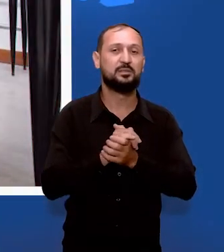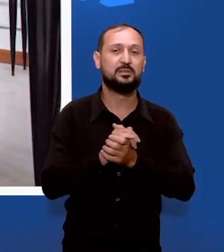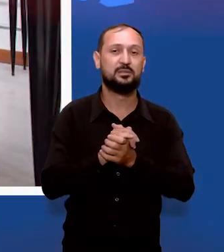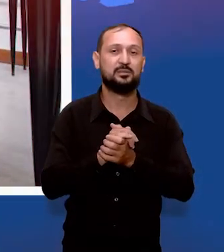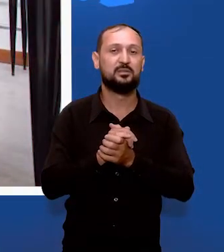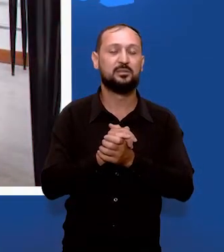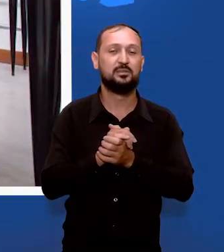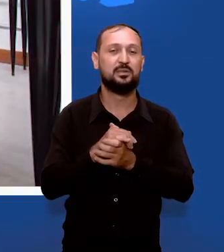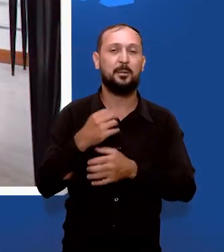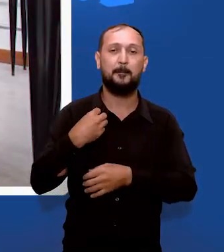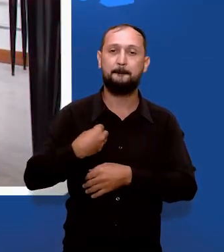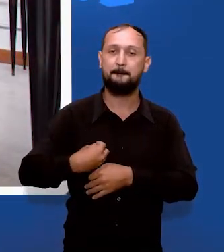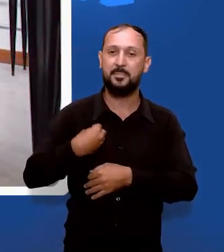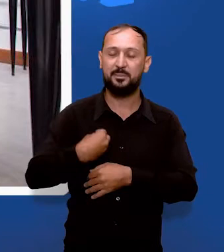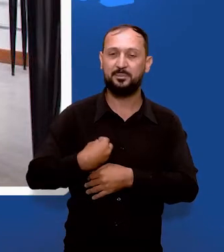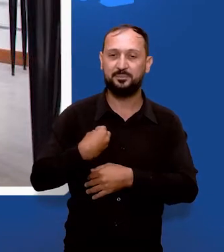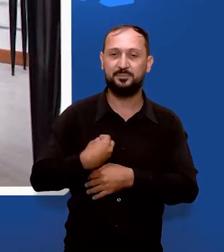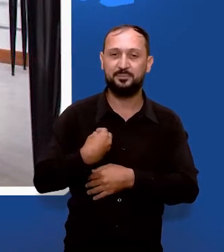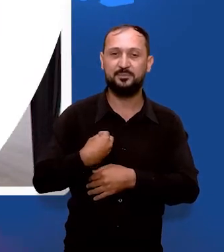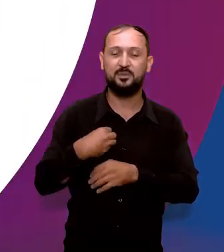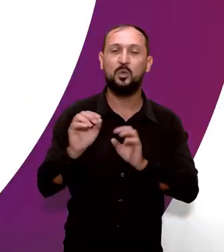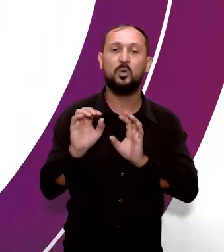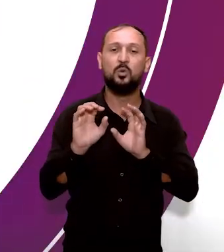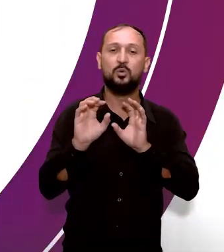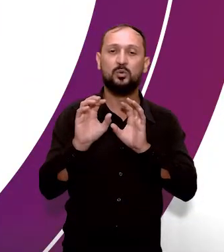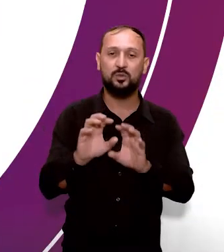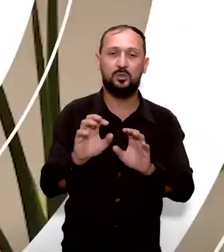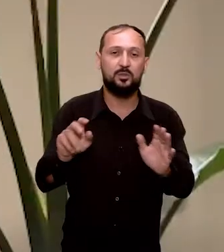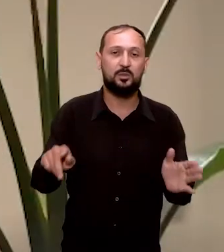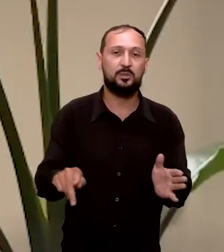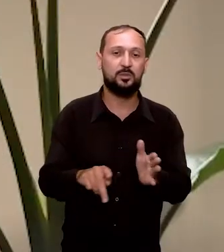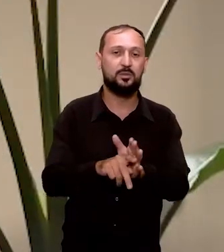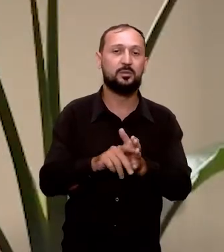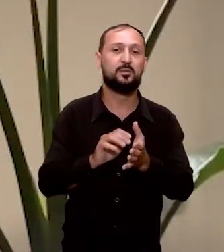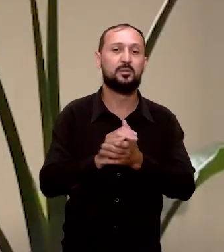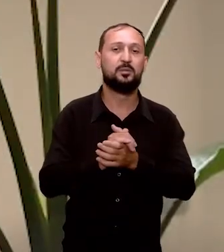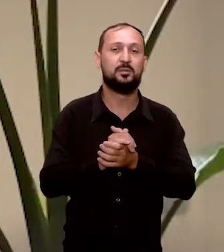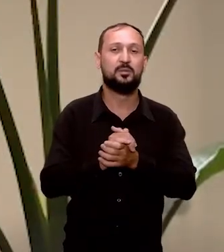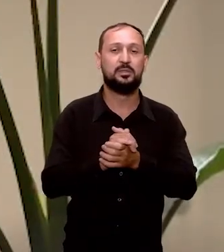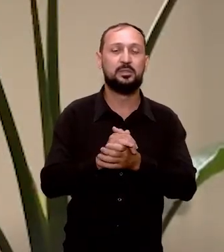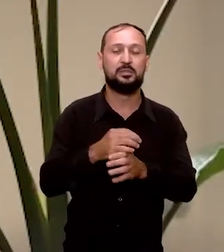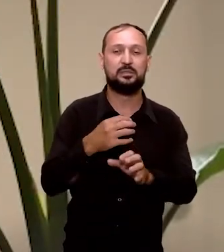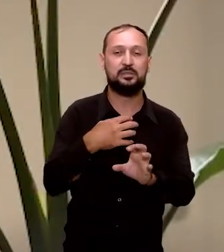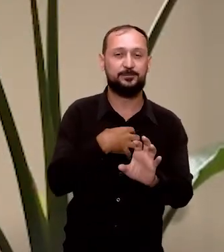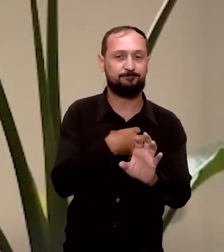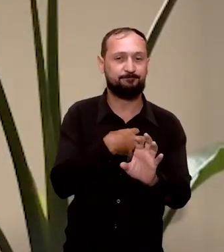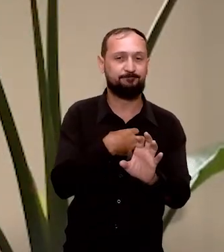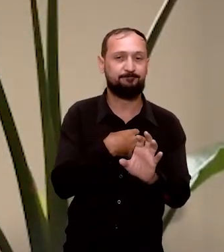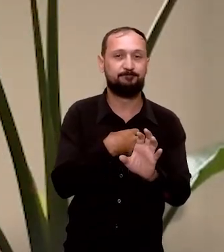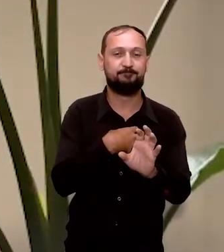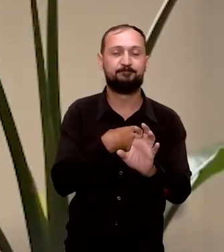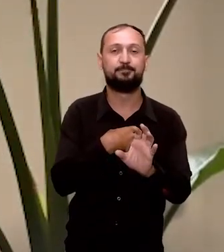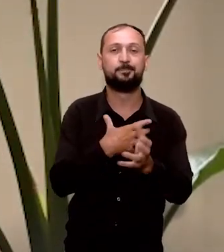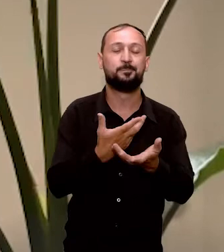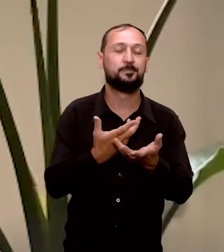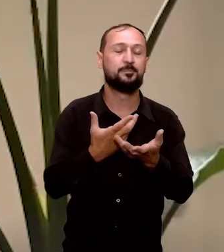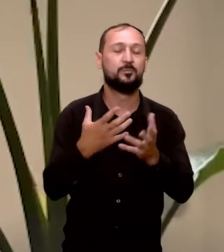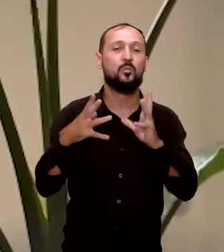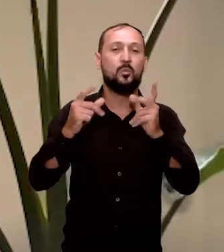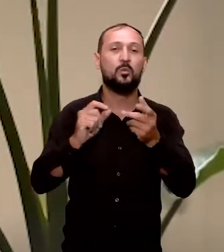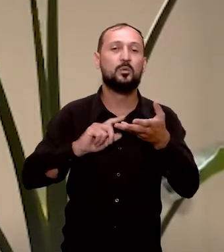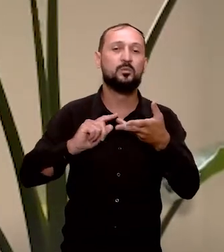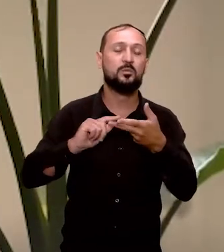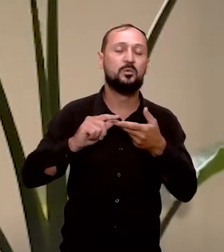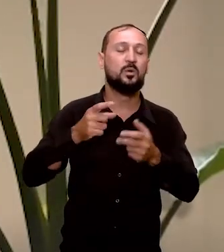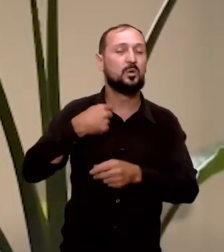enquanto as cores, as vivências, as maneiras de